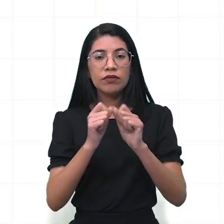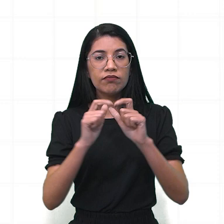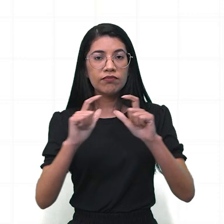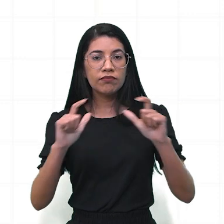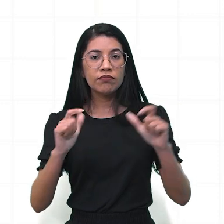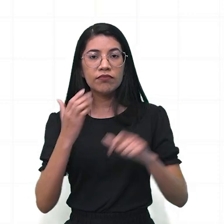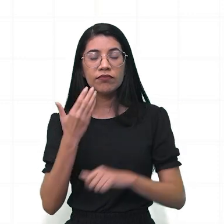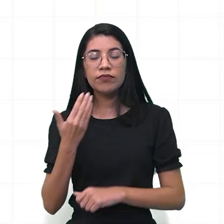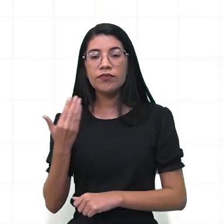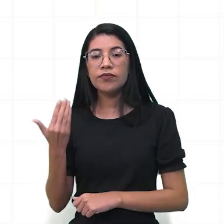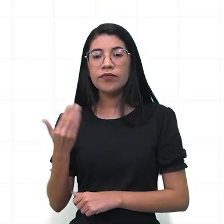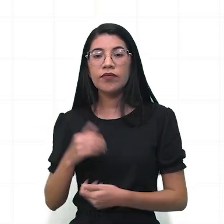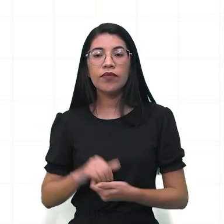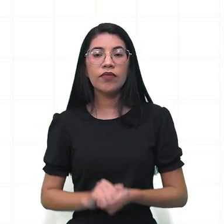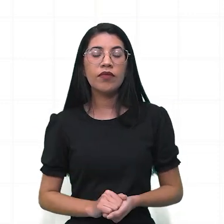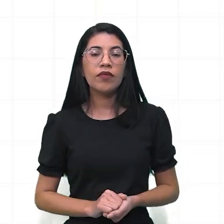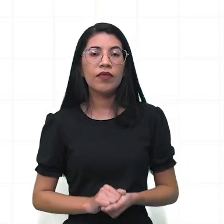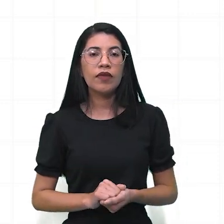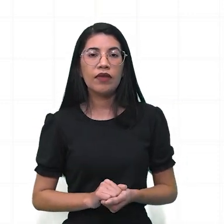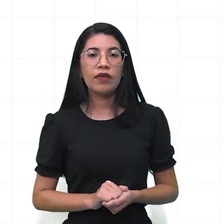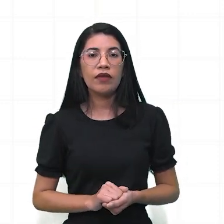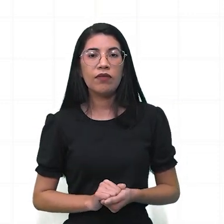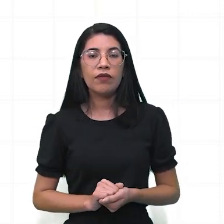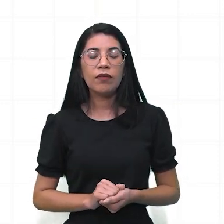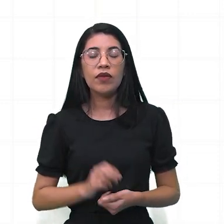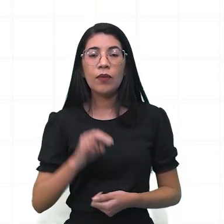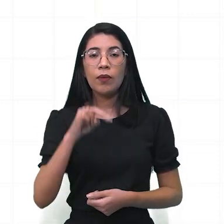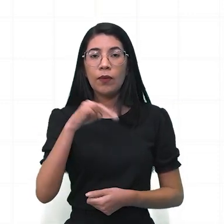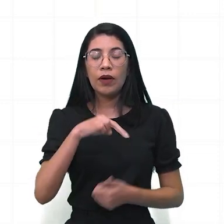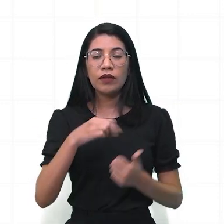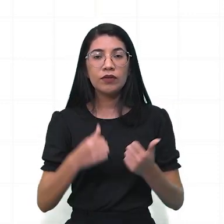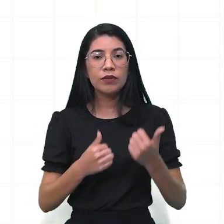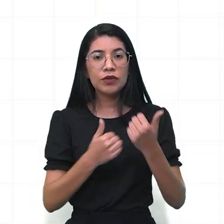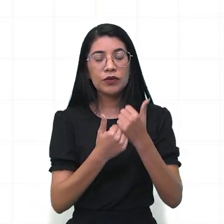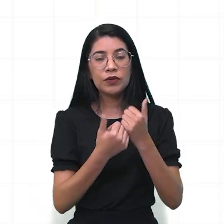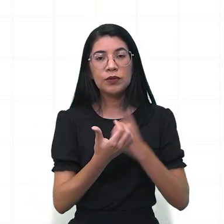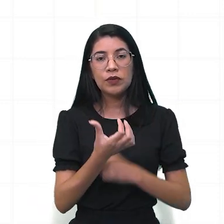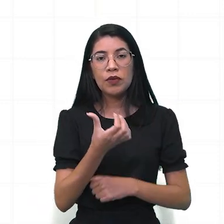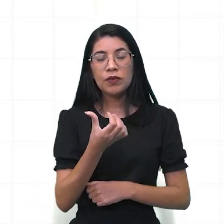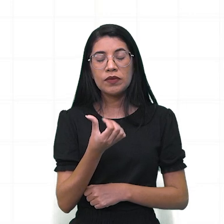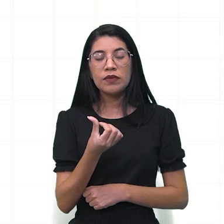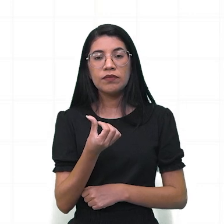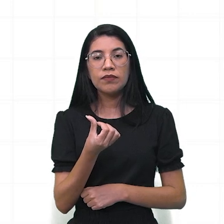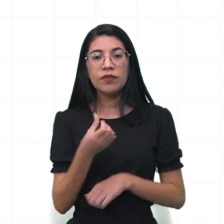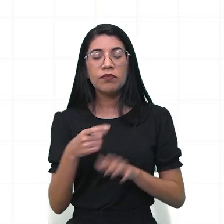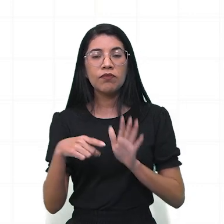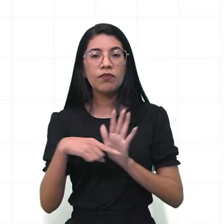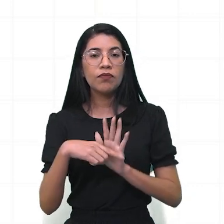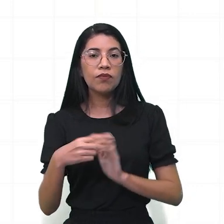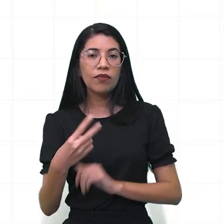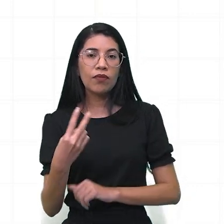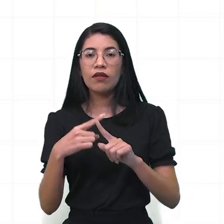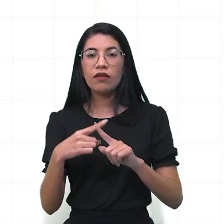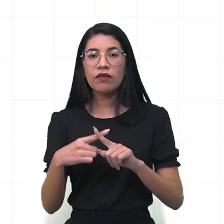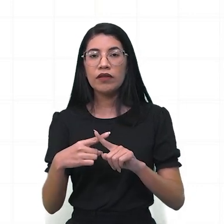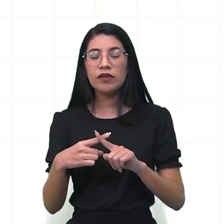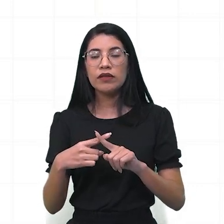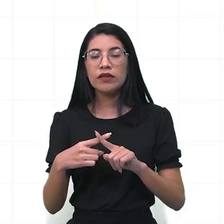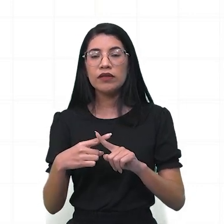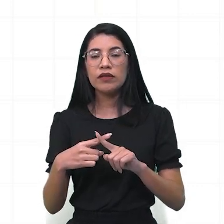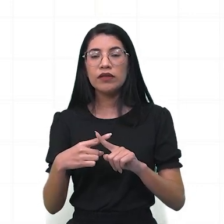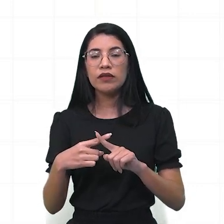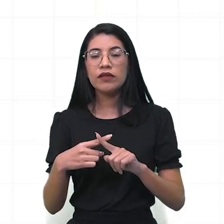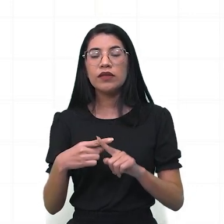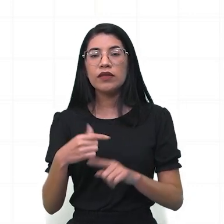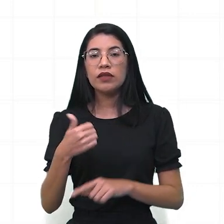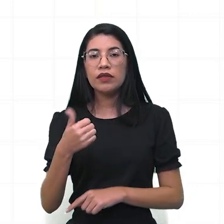equação. Então o n vai ser igual a 6, né, porque é um hexágono, menos 2 vezes